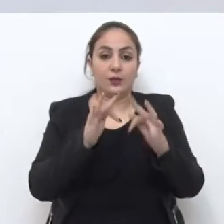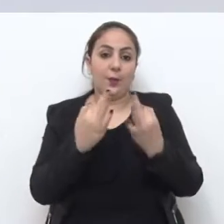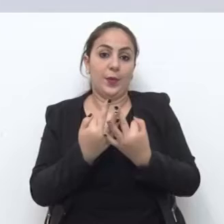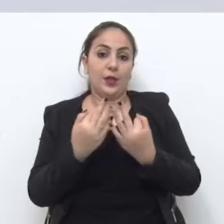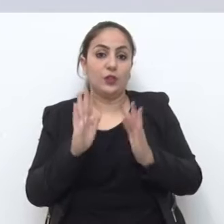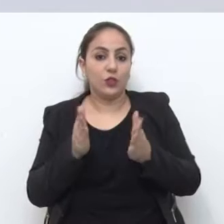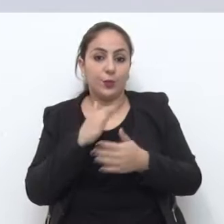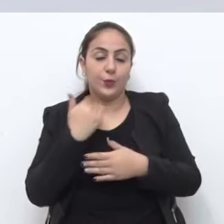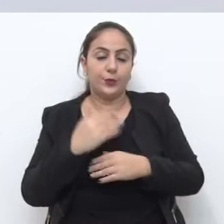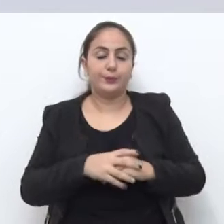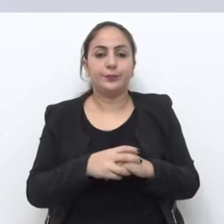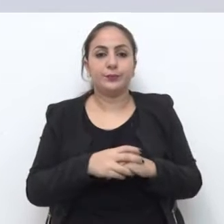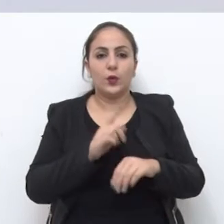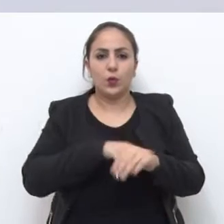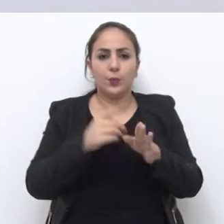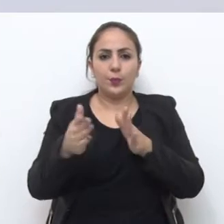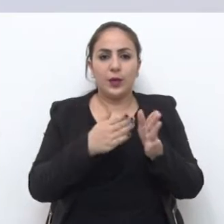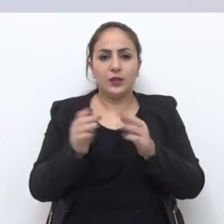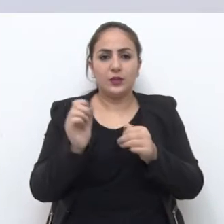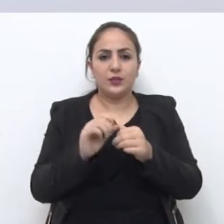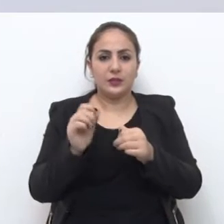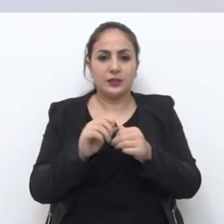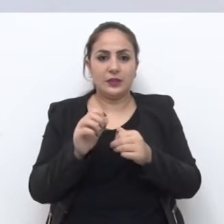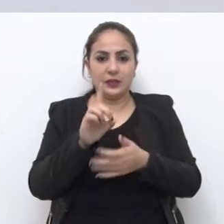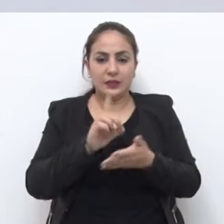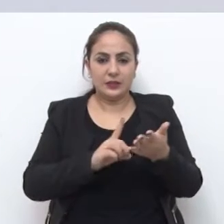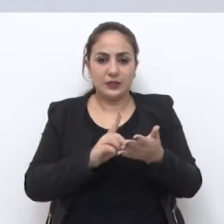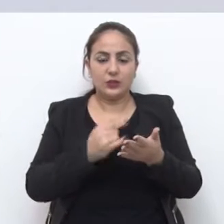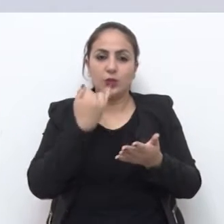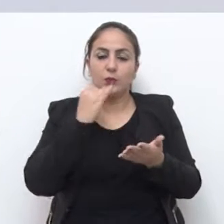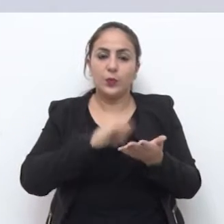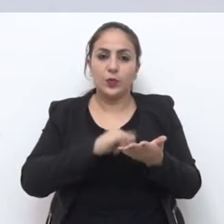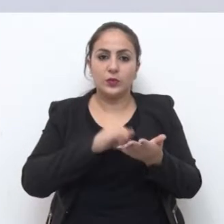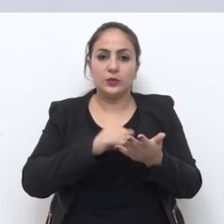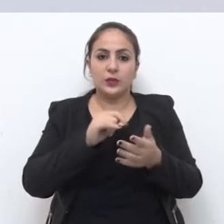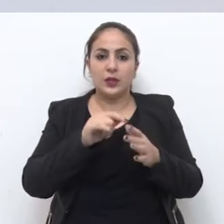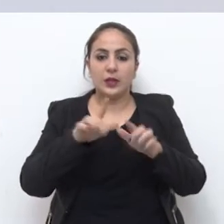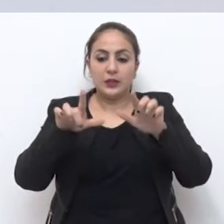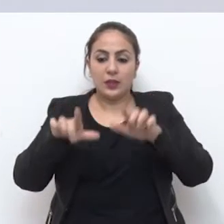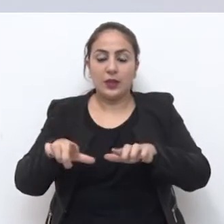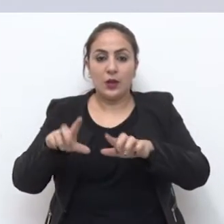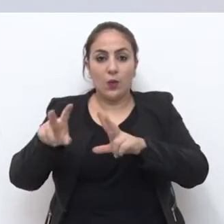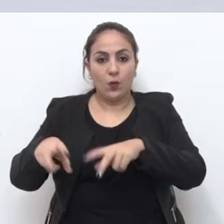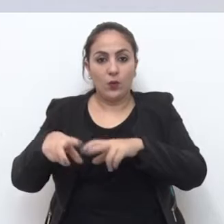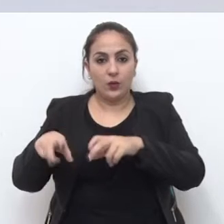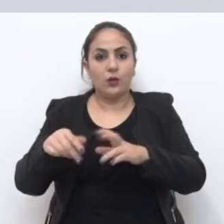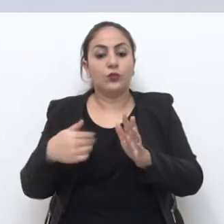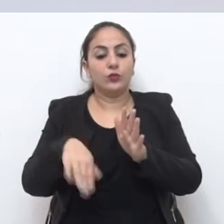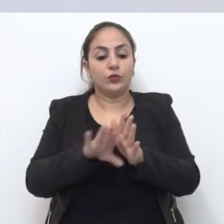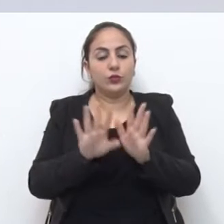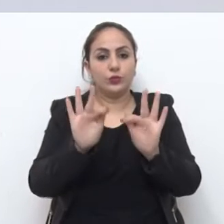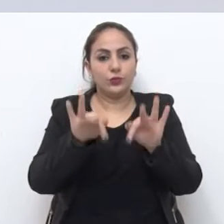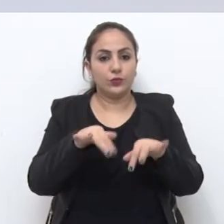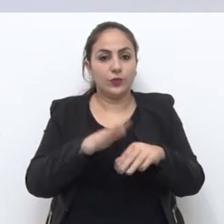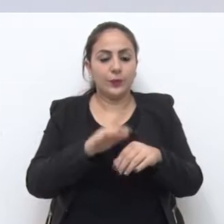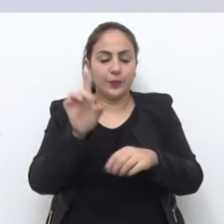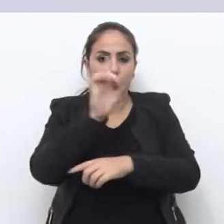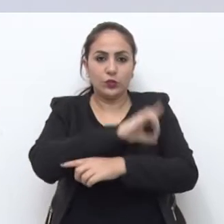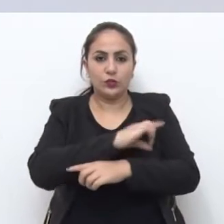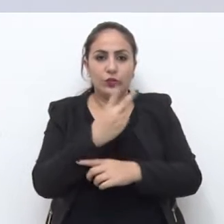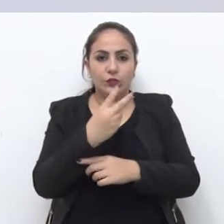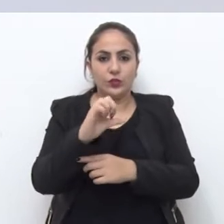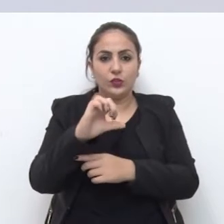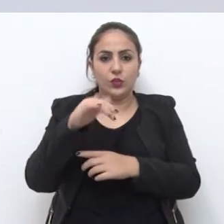queridos. O prazo para fazer a declaração do imposto sobre a propriedade territorial rural está chegando ao fim. A data